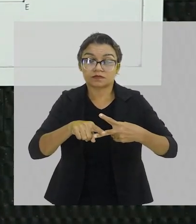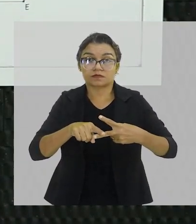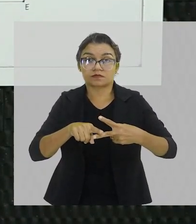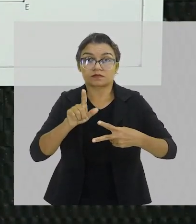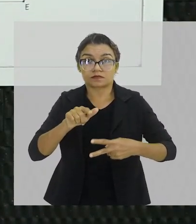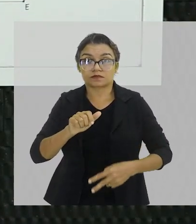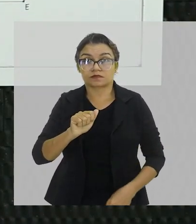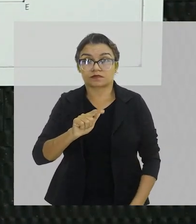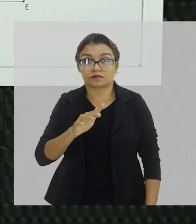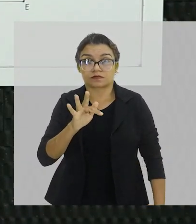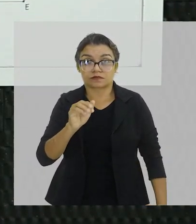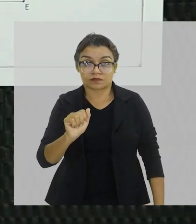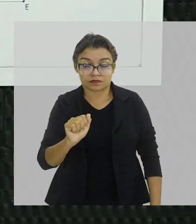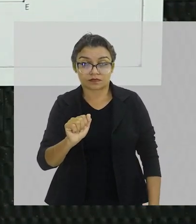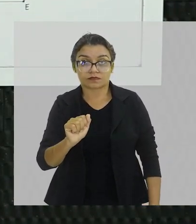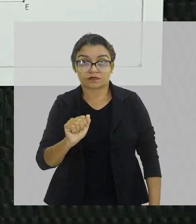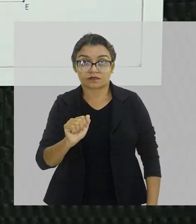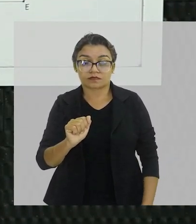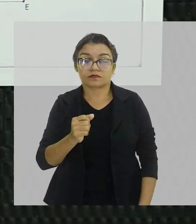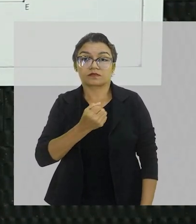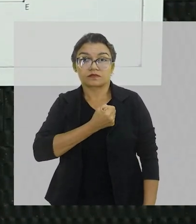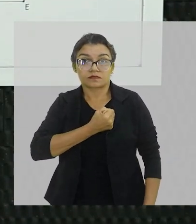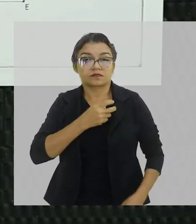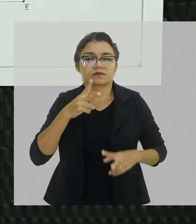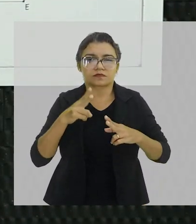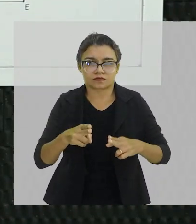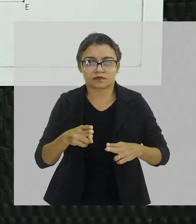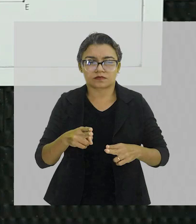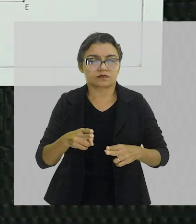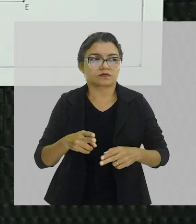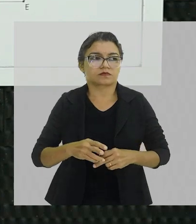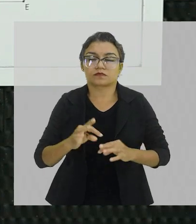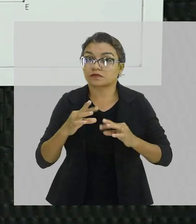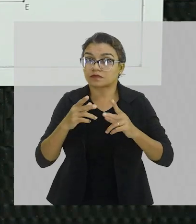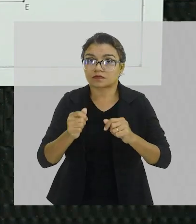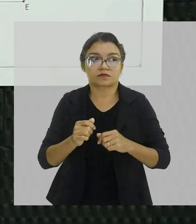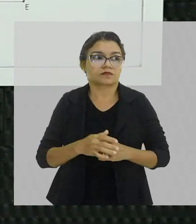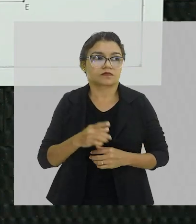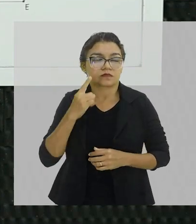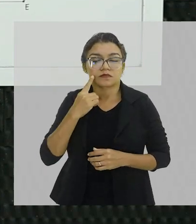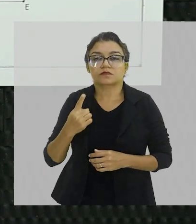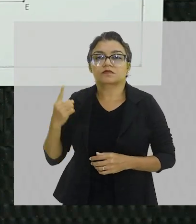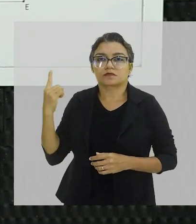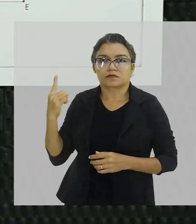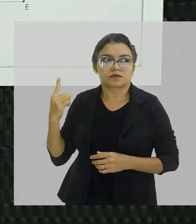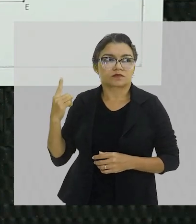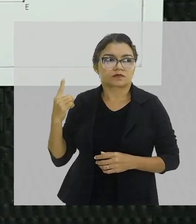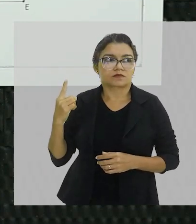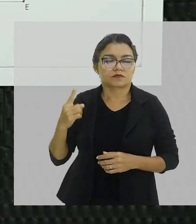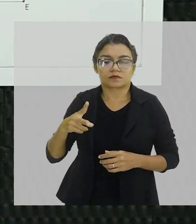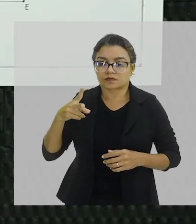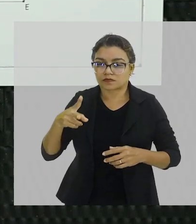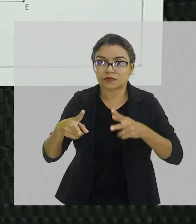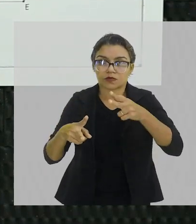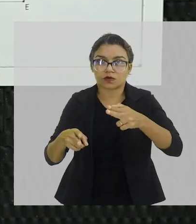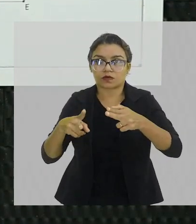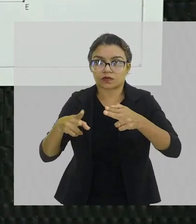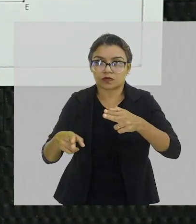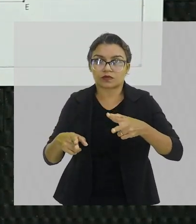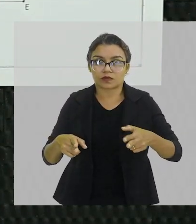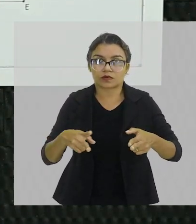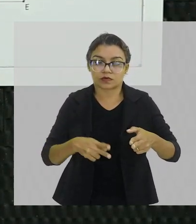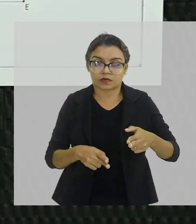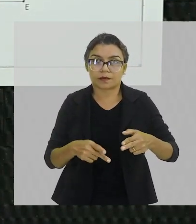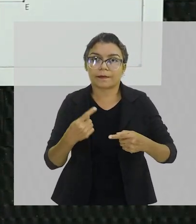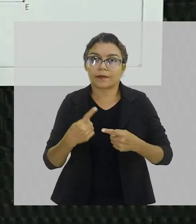né? Todos têm o mesmo valor. Olha só. Todos esses aqui estão o mesmo valor, que eles são